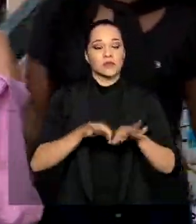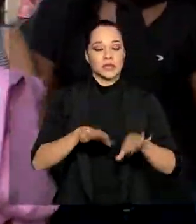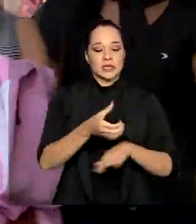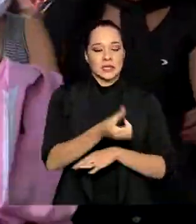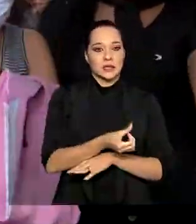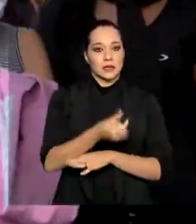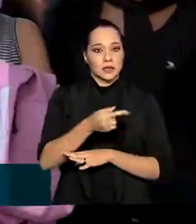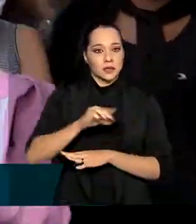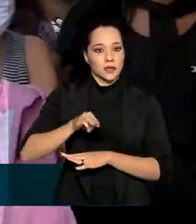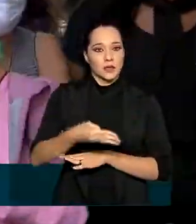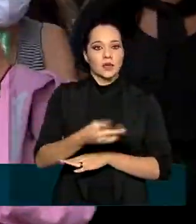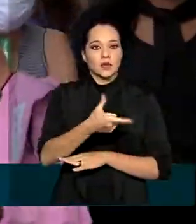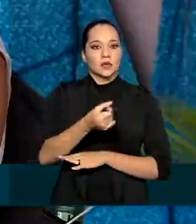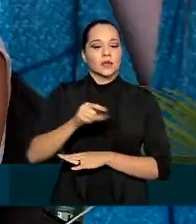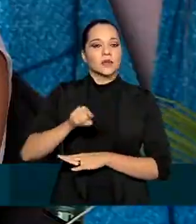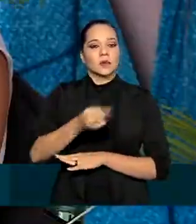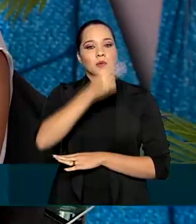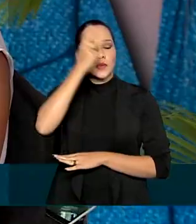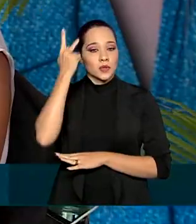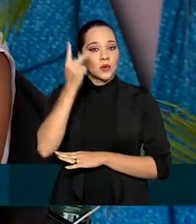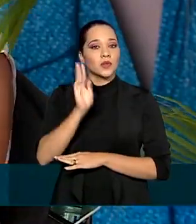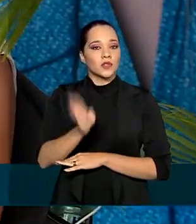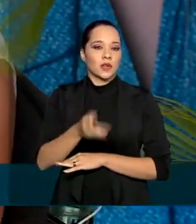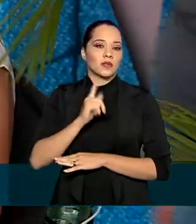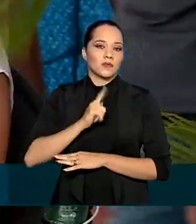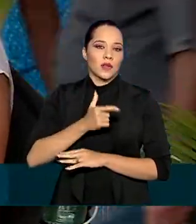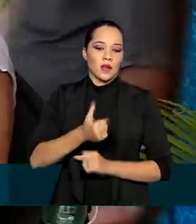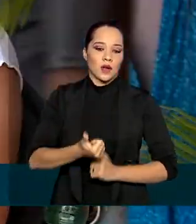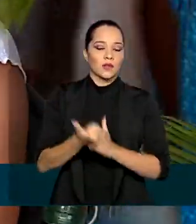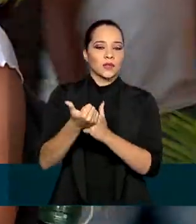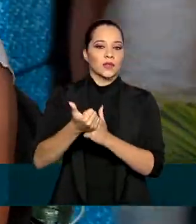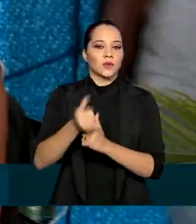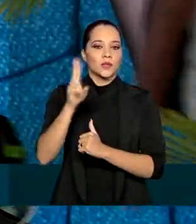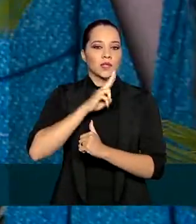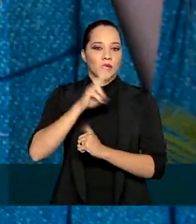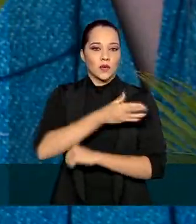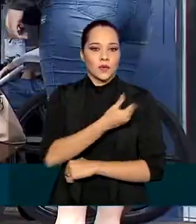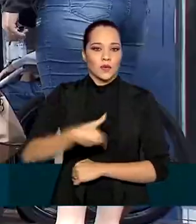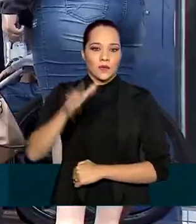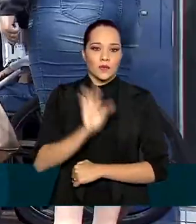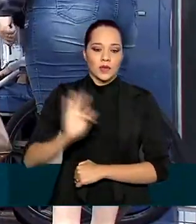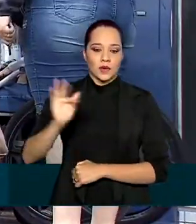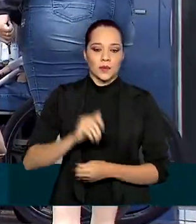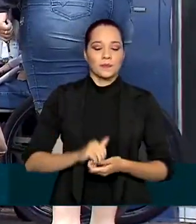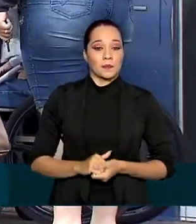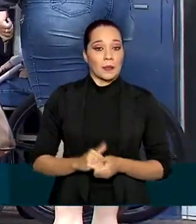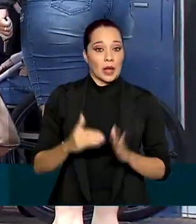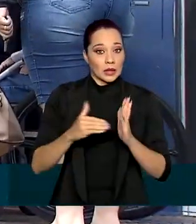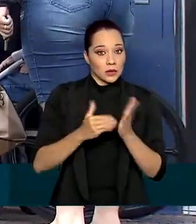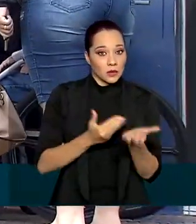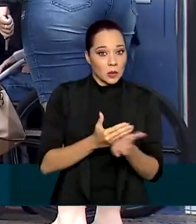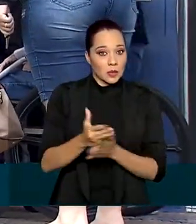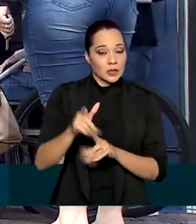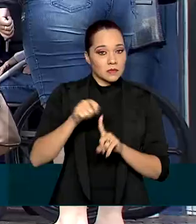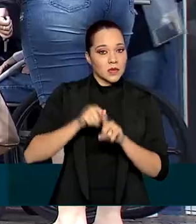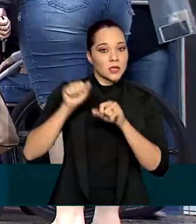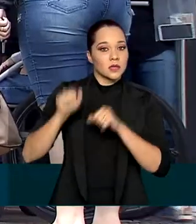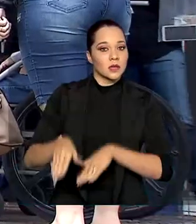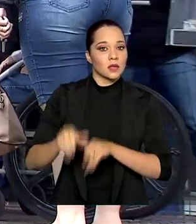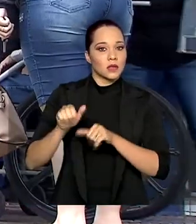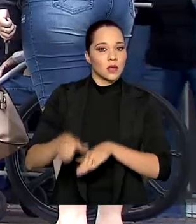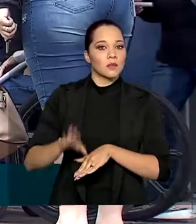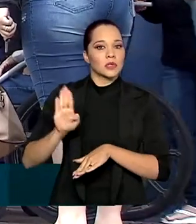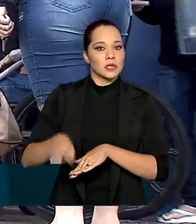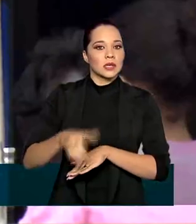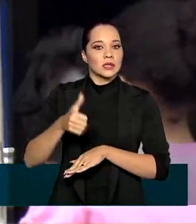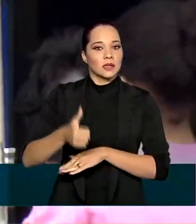milhões e 200 mil pessoas receberam o auxílio emergencial do governo federal. Até o começo de setembro, foram